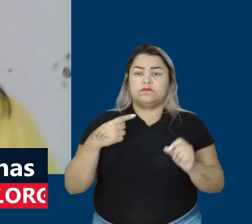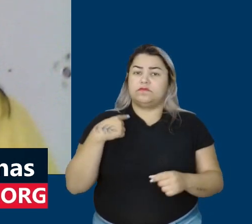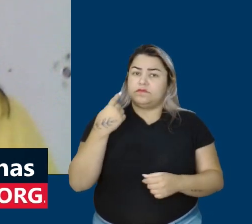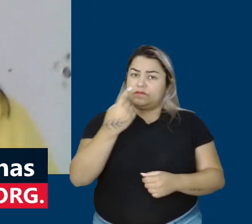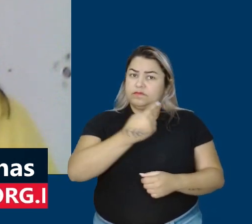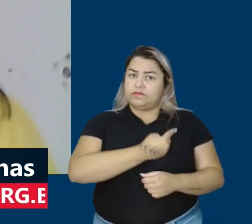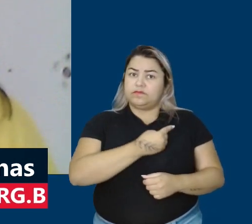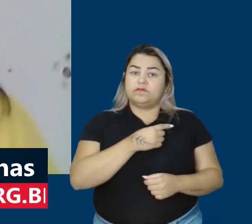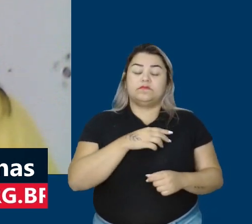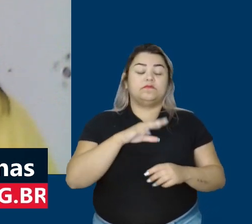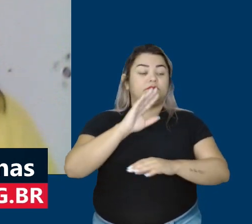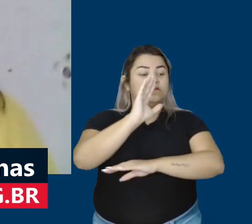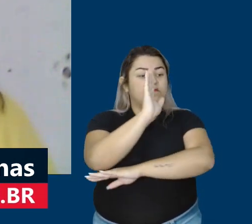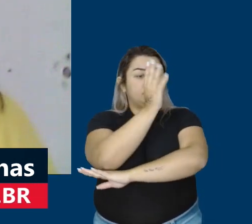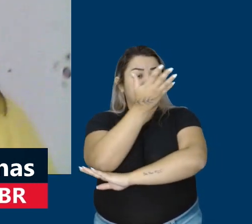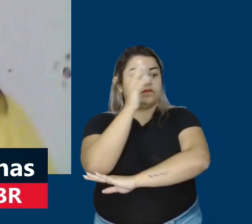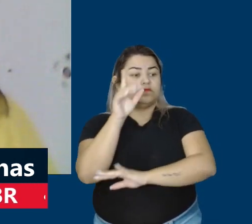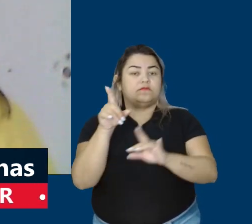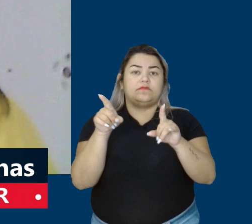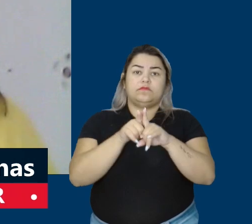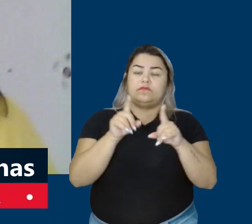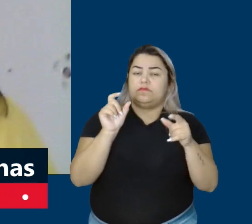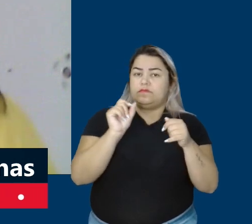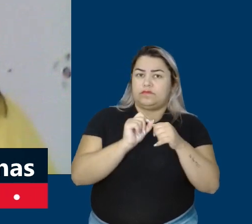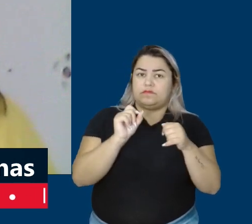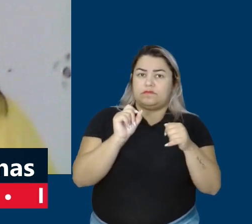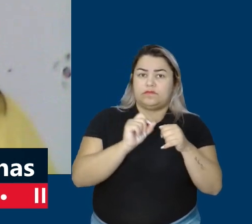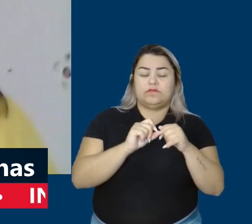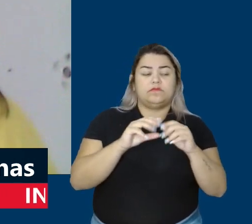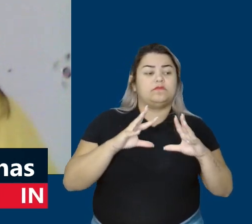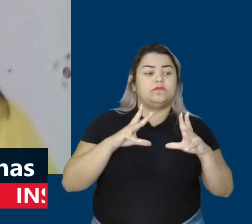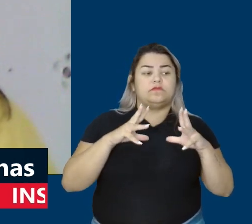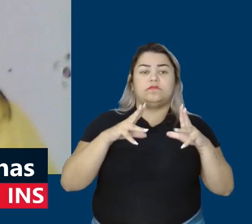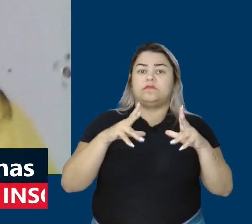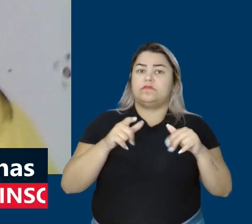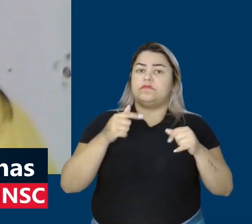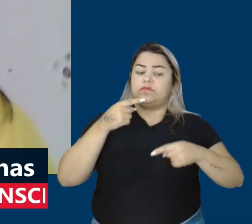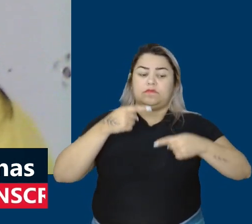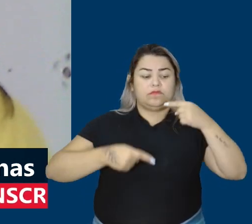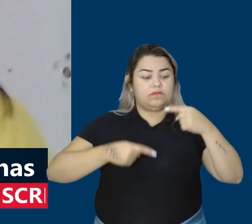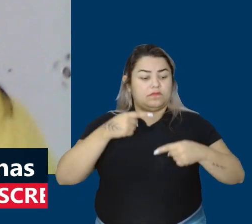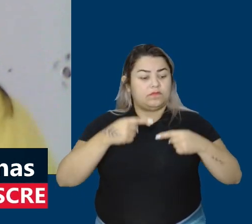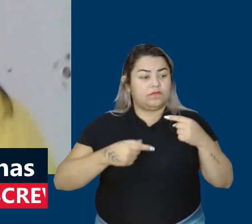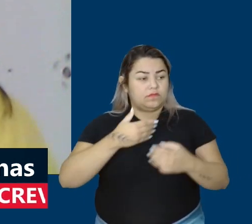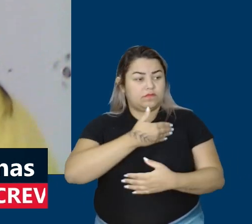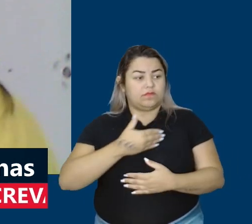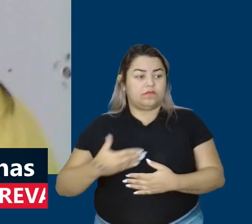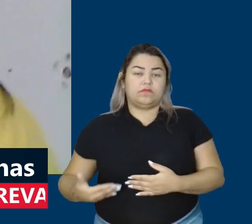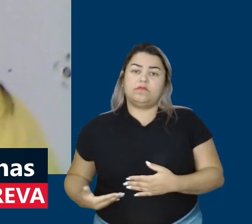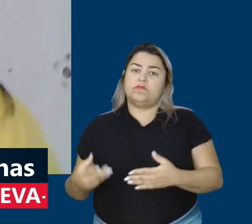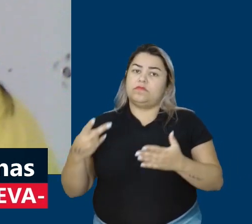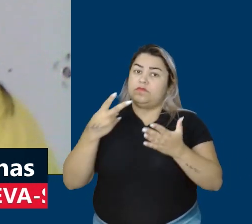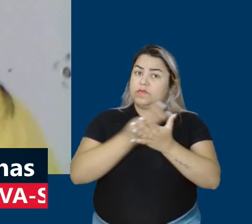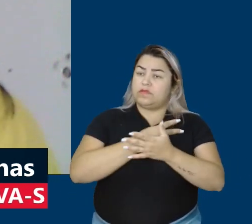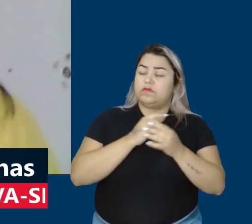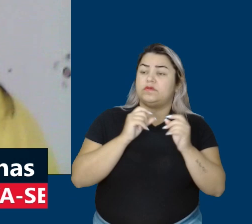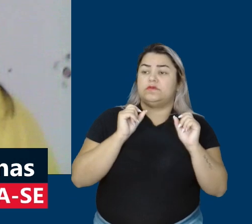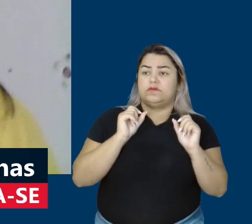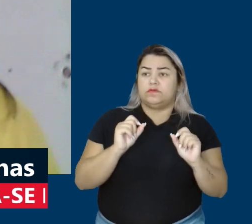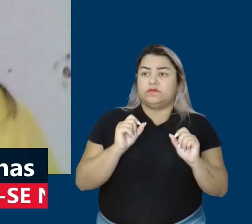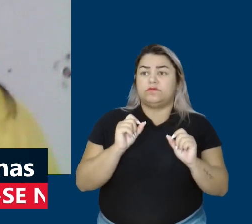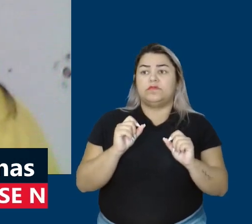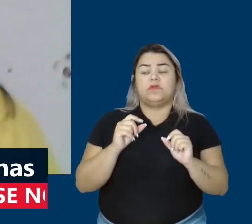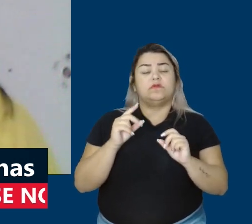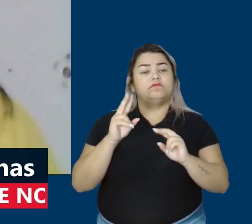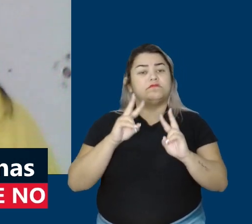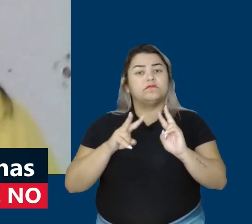da nossa Mata Atlântica, eles fizeram de tudo para que a política pública não chegasse. Então, a gente assistiu com